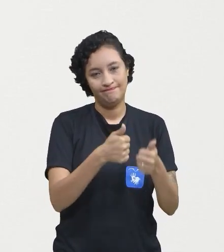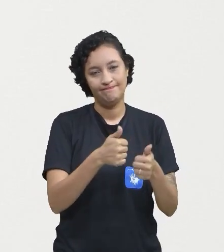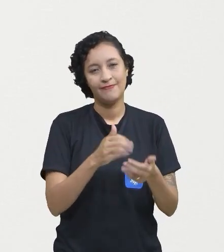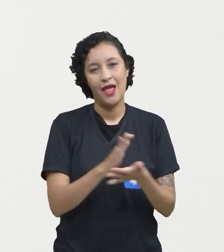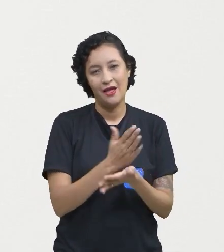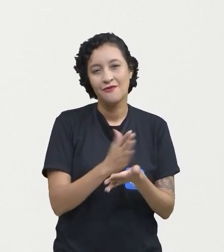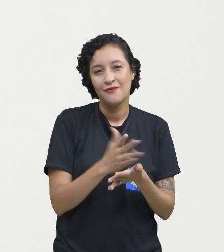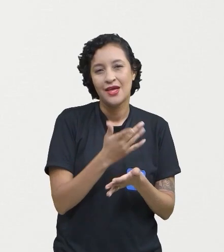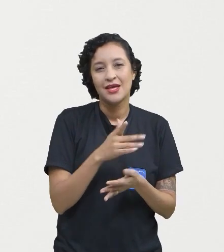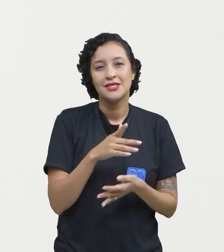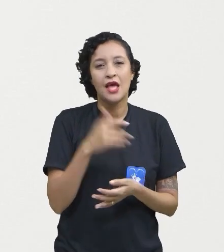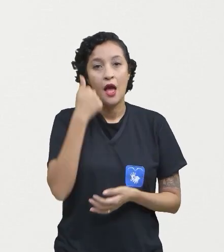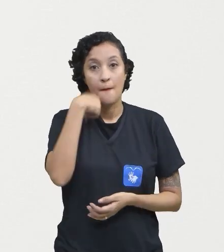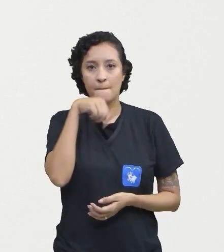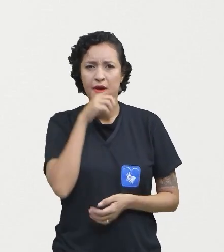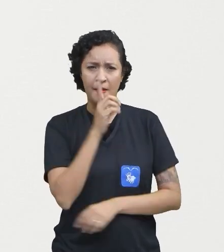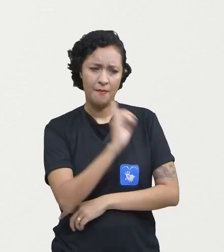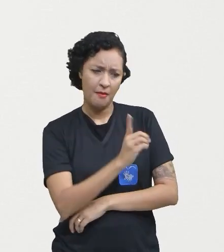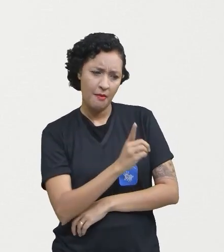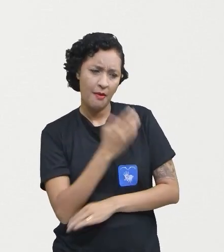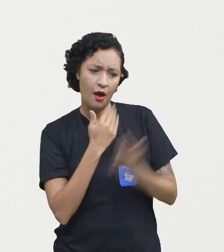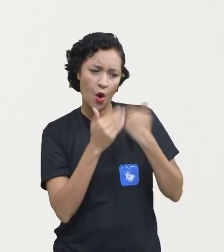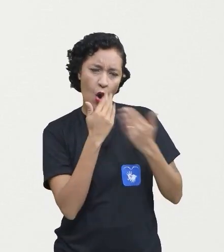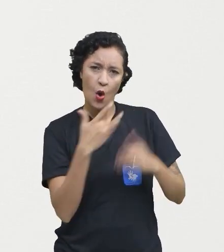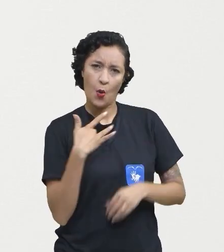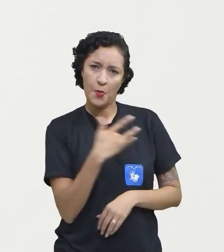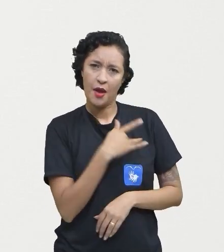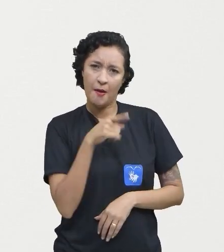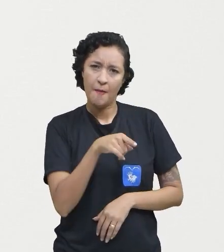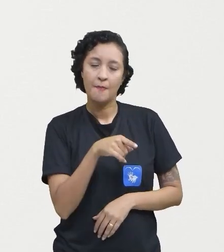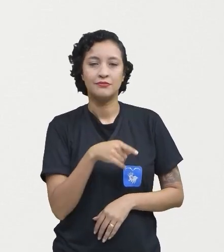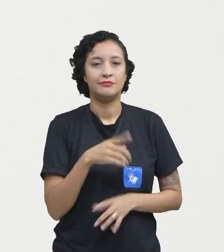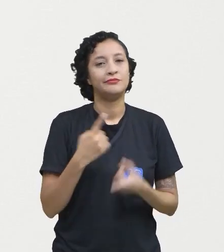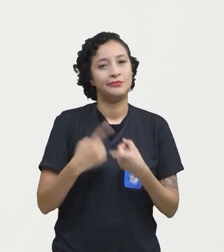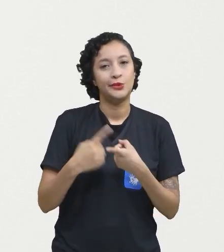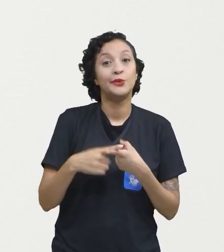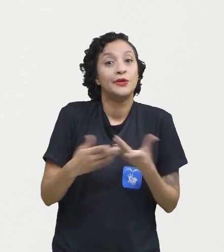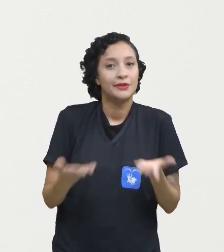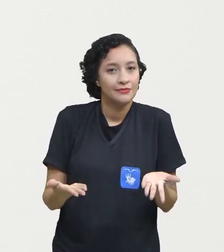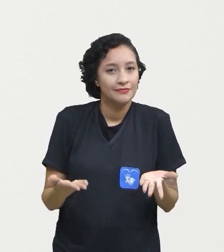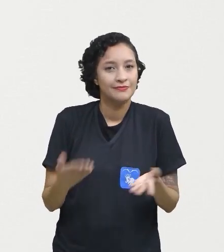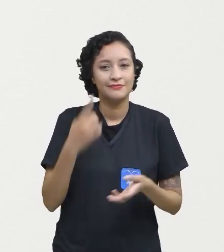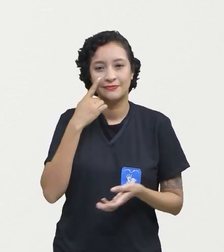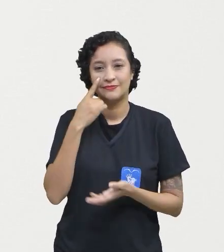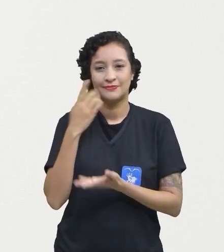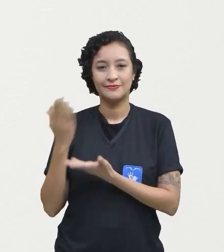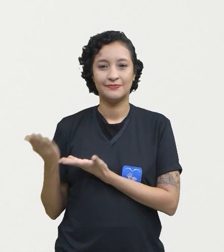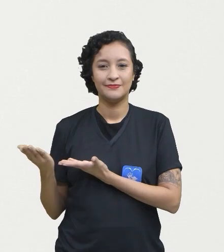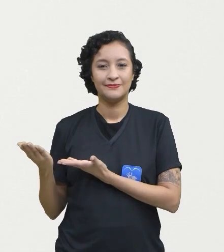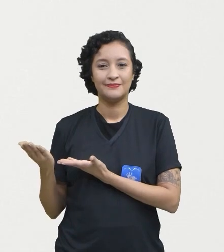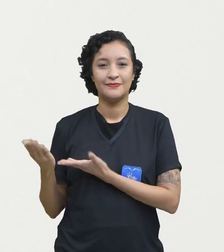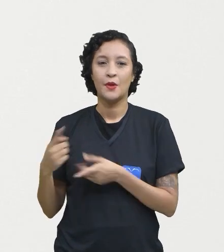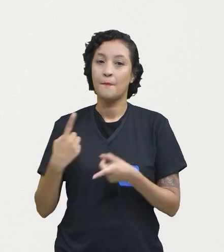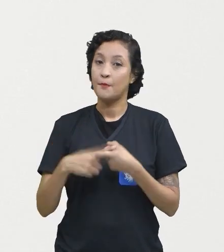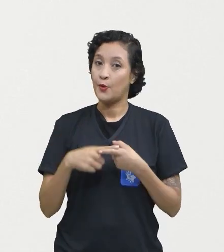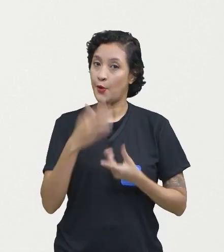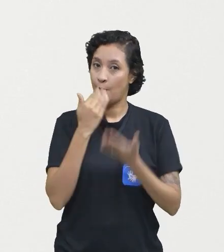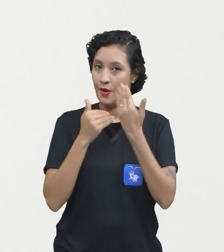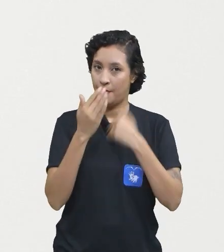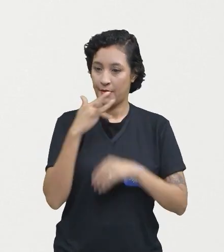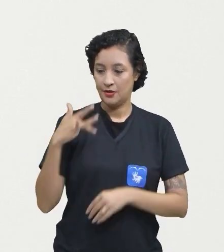mães sempre gostam de fazer. Por que será? Vamos ver? Porque os alimentos